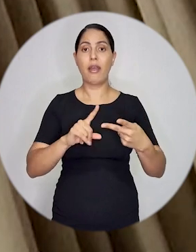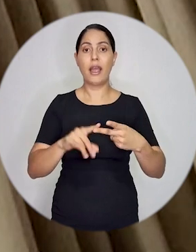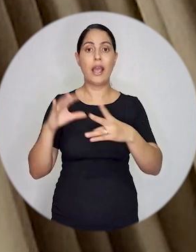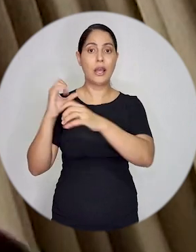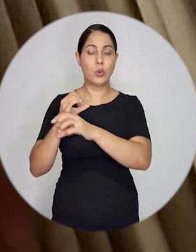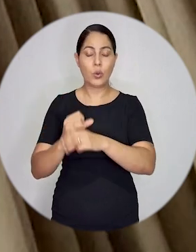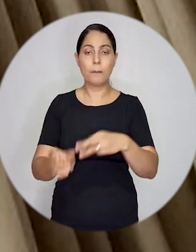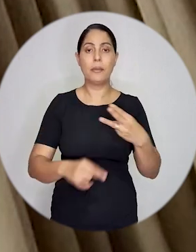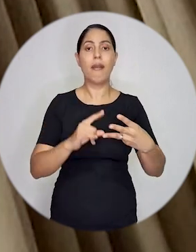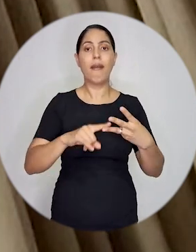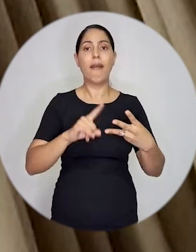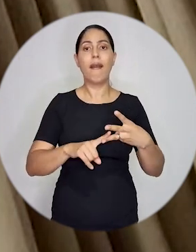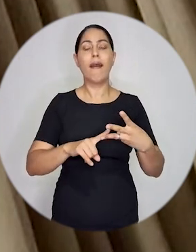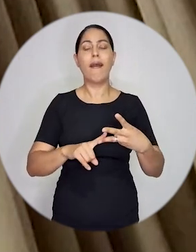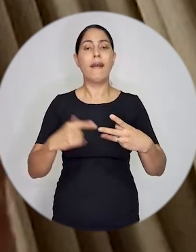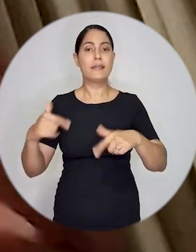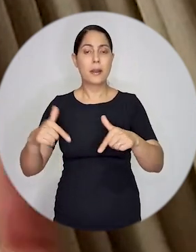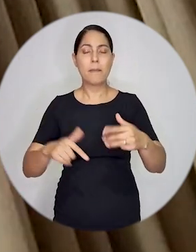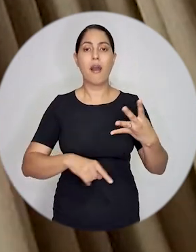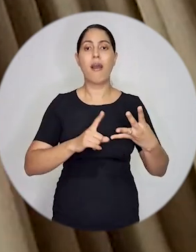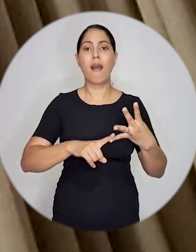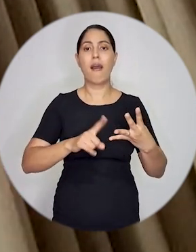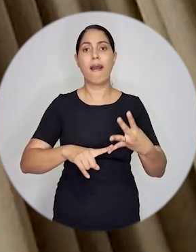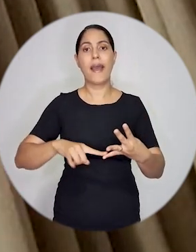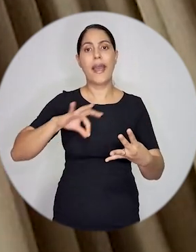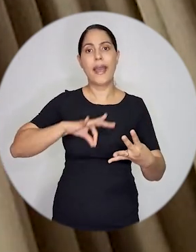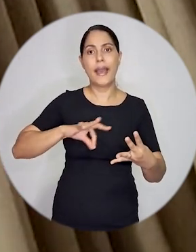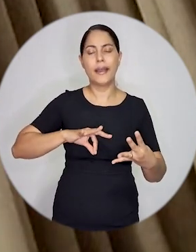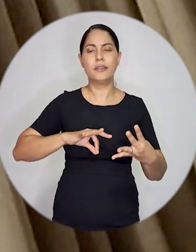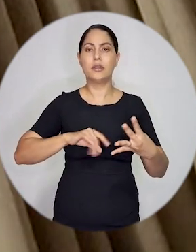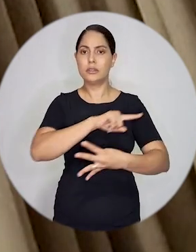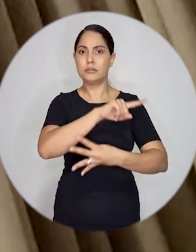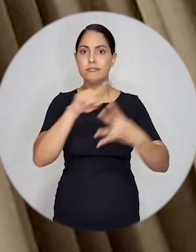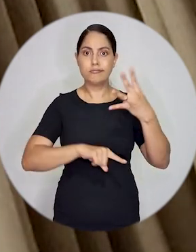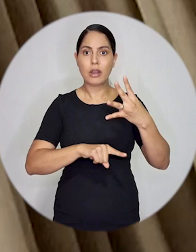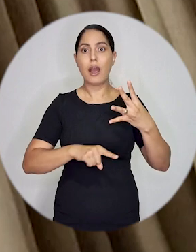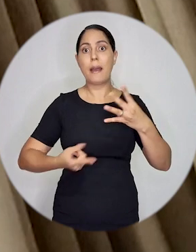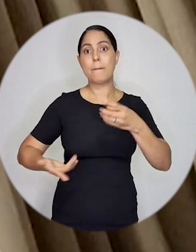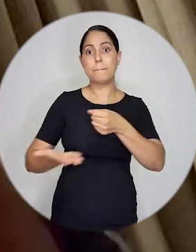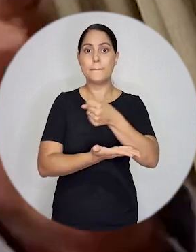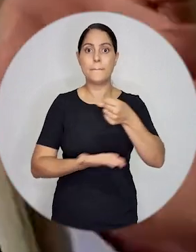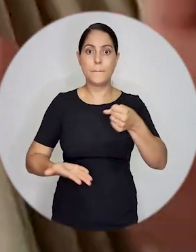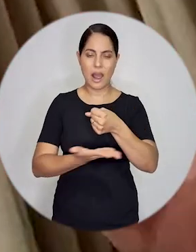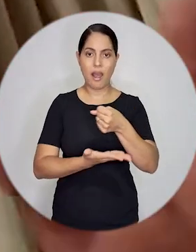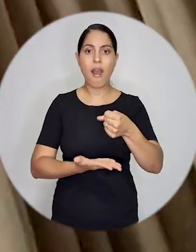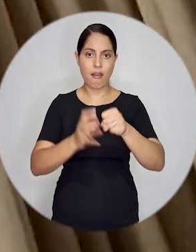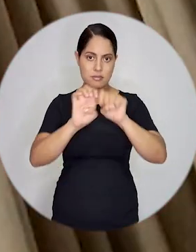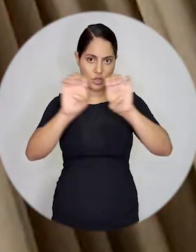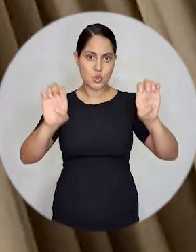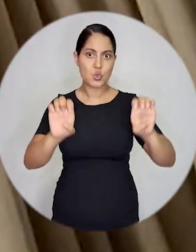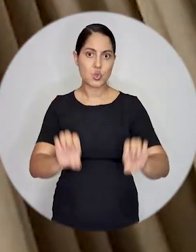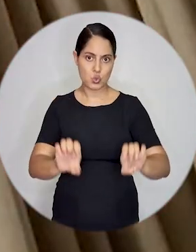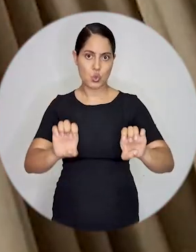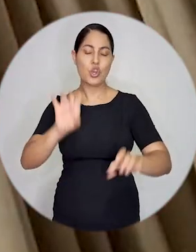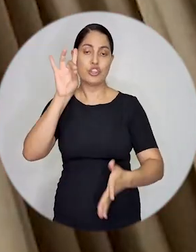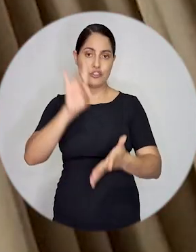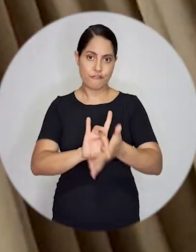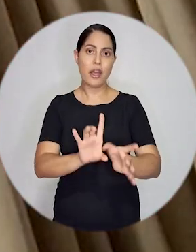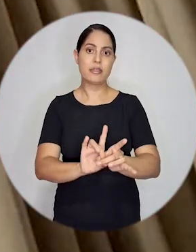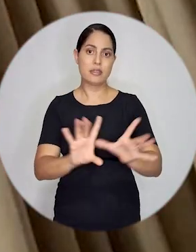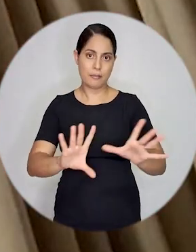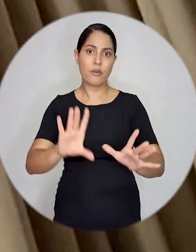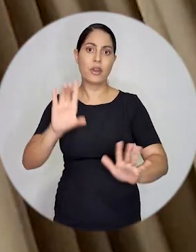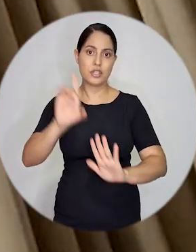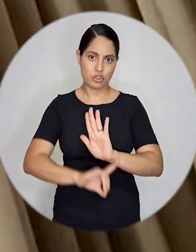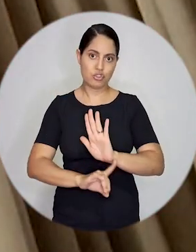economia, emprego, geração de renda. Então, esses pilares que sustentam